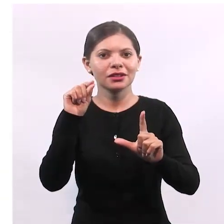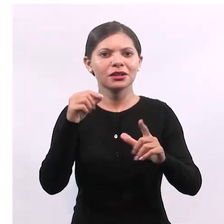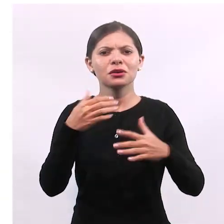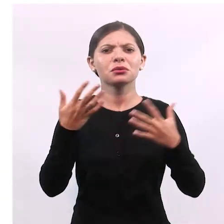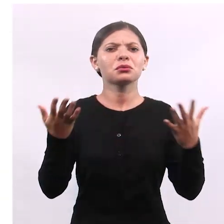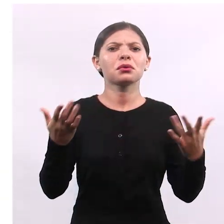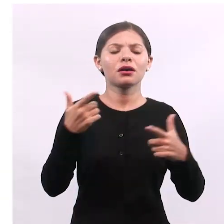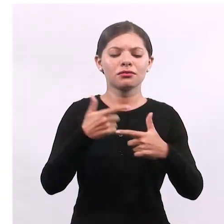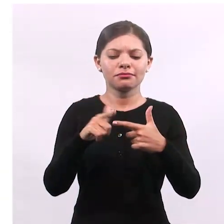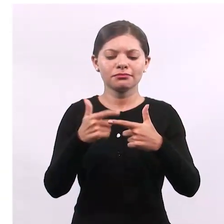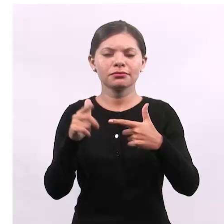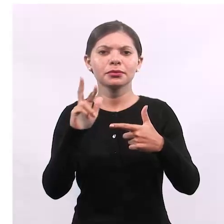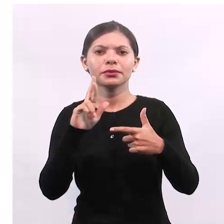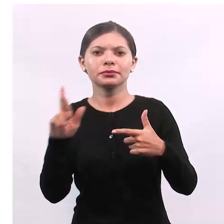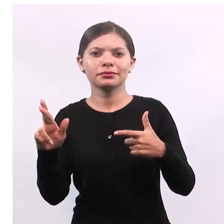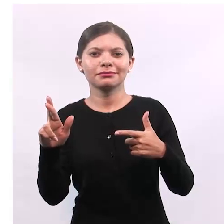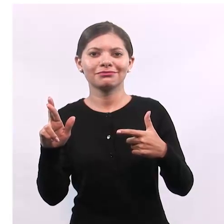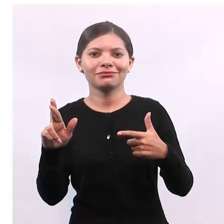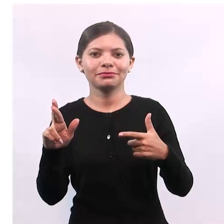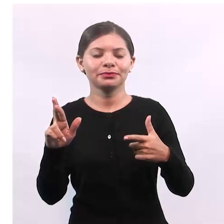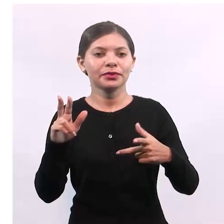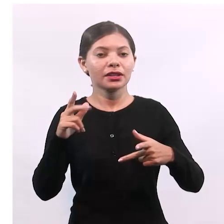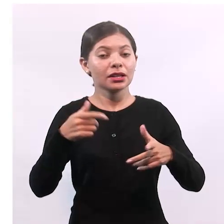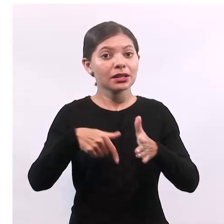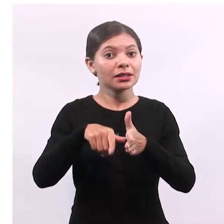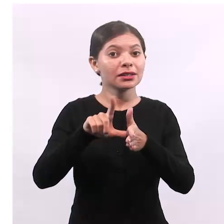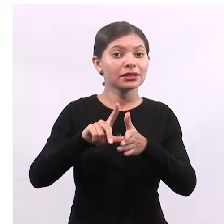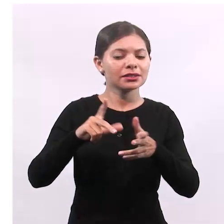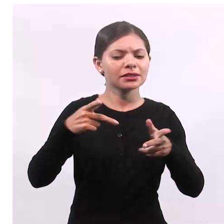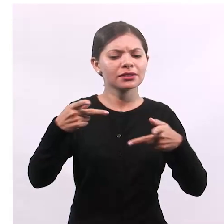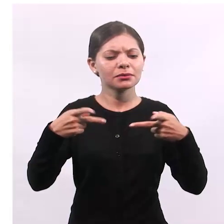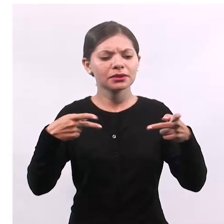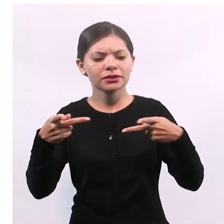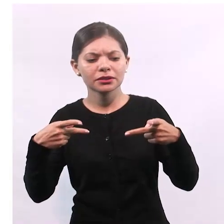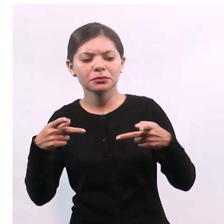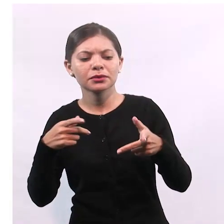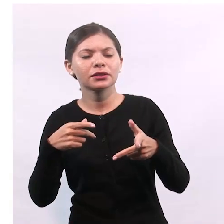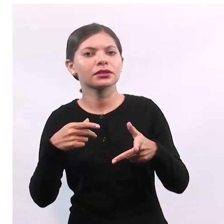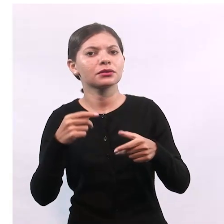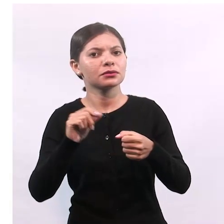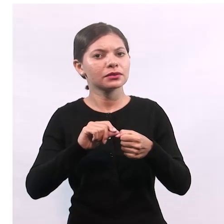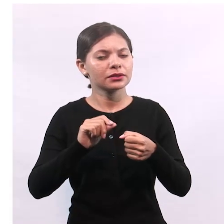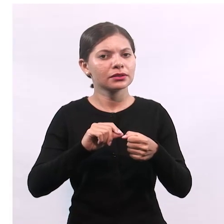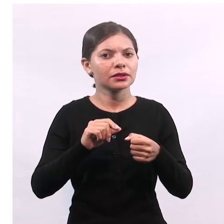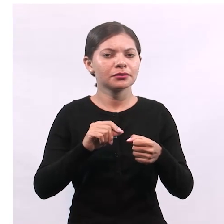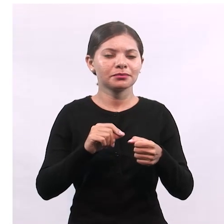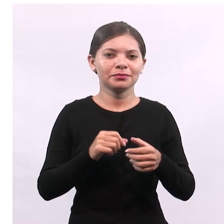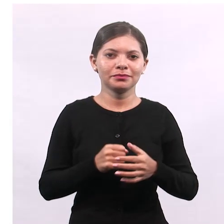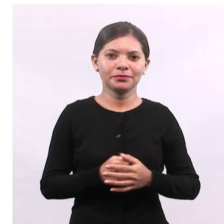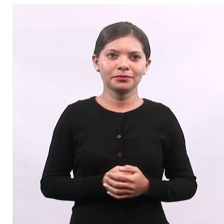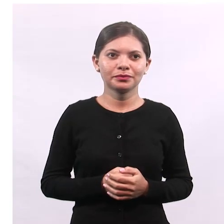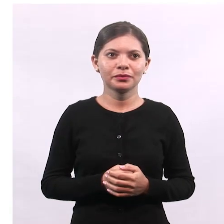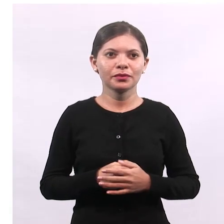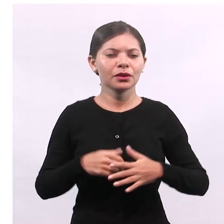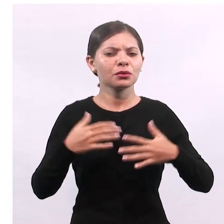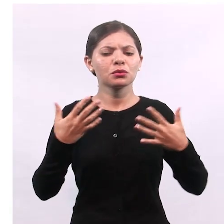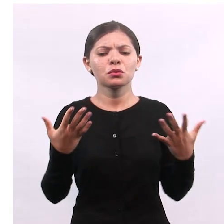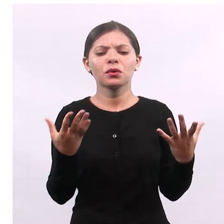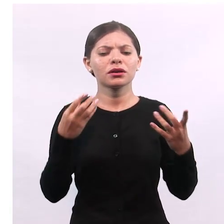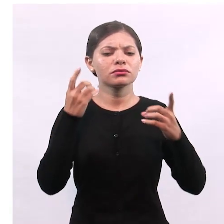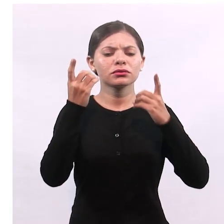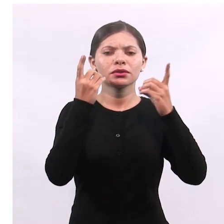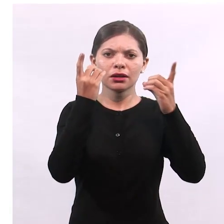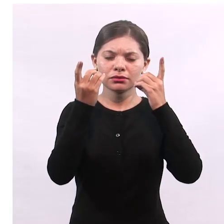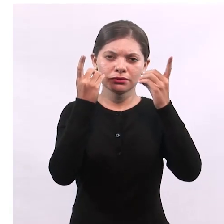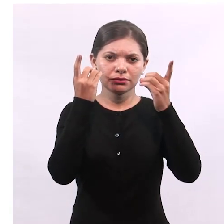respondido fazer o planejamento O que que a gente vai coletar de dados certo Quais são esses dados E